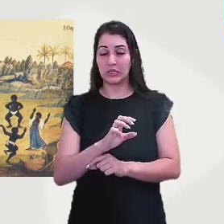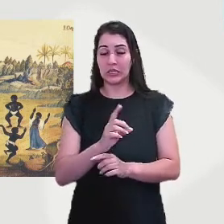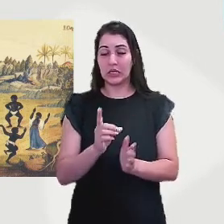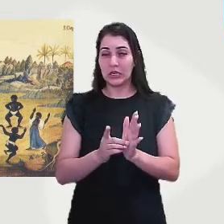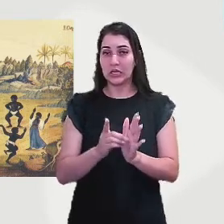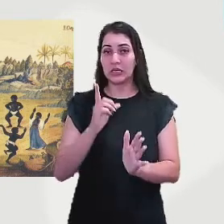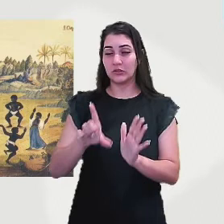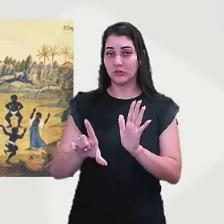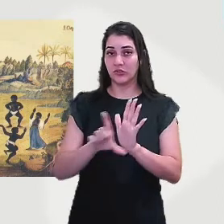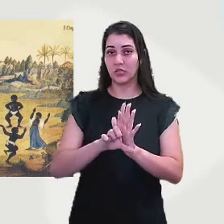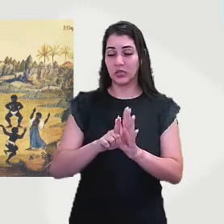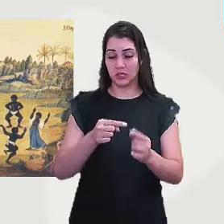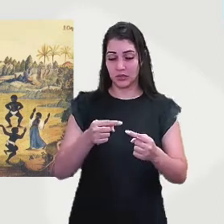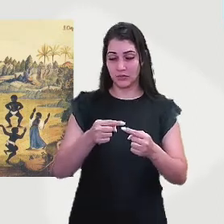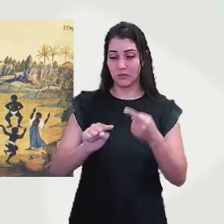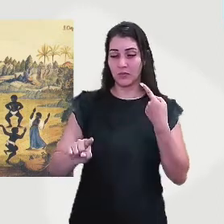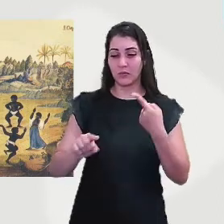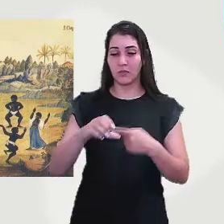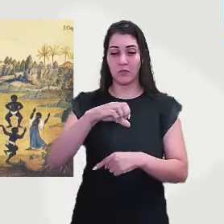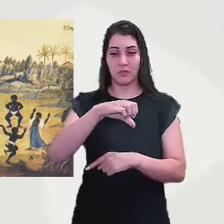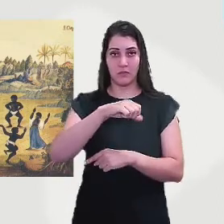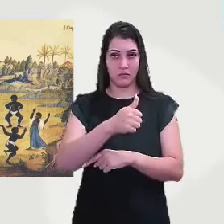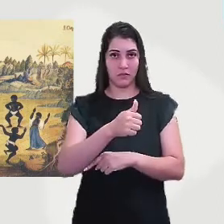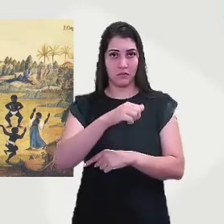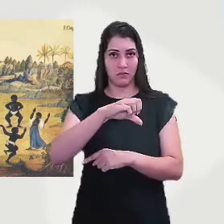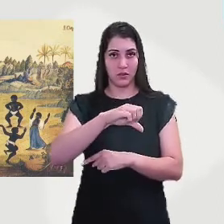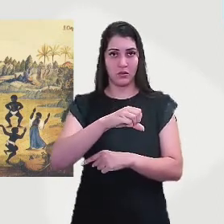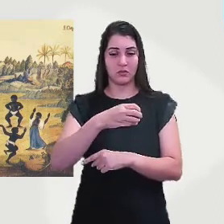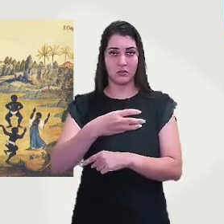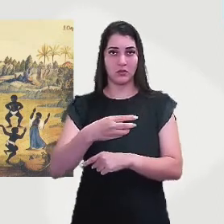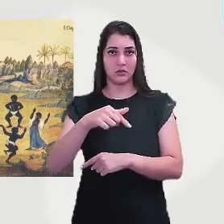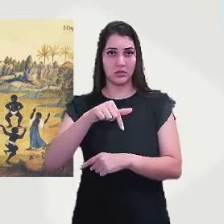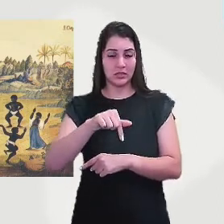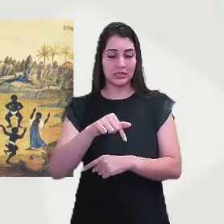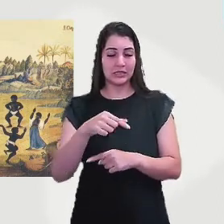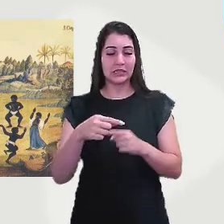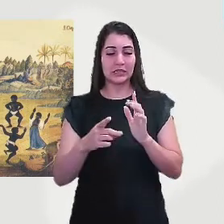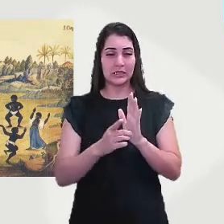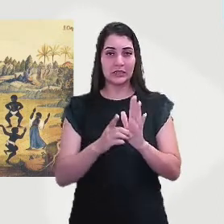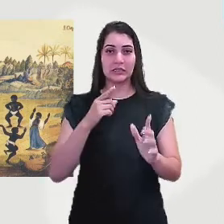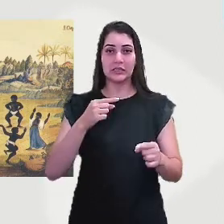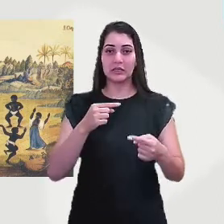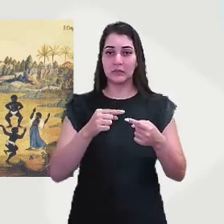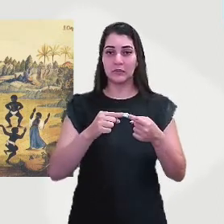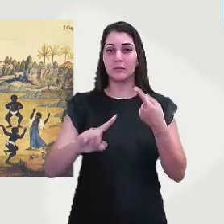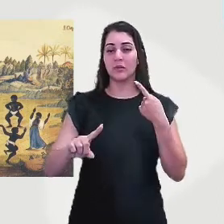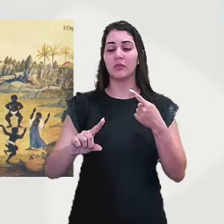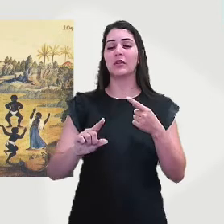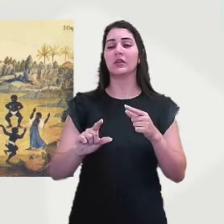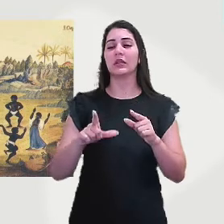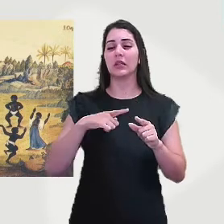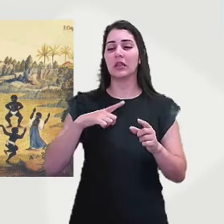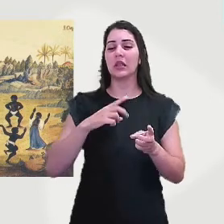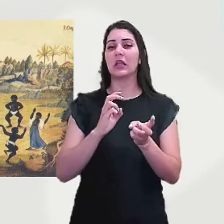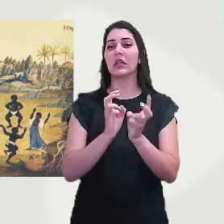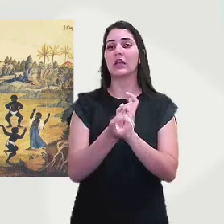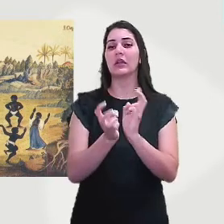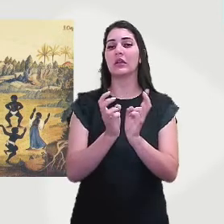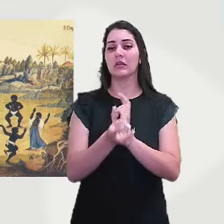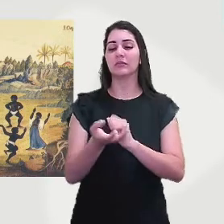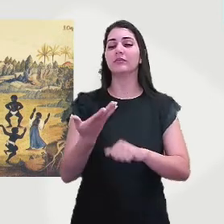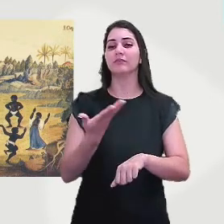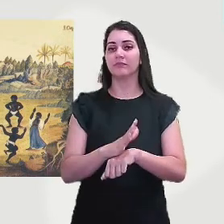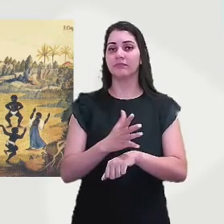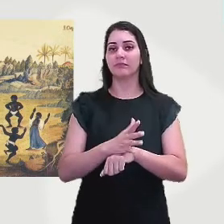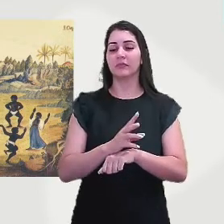proibido. Antes, né, de 1937, era proibido, desculpem, proibido o ato da capoeira, o ato de se praticar a capoeira.